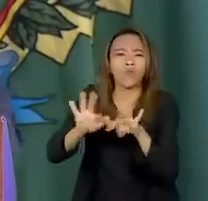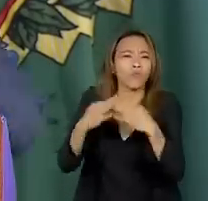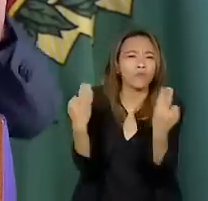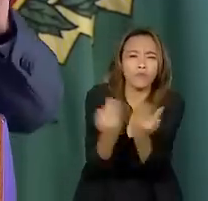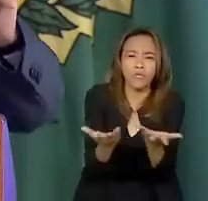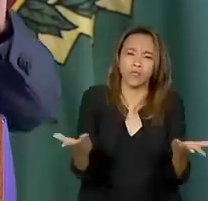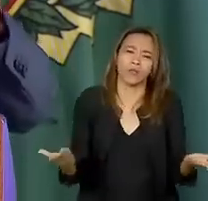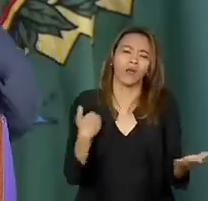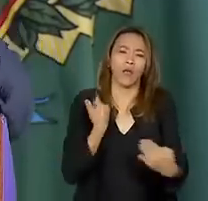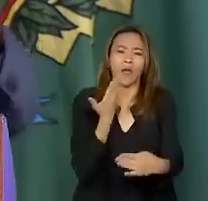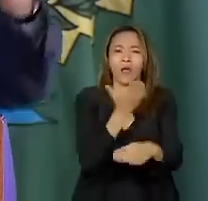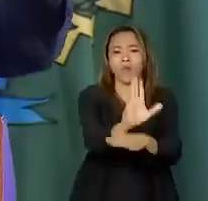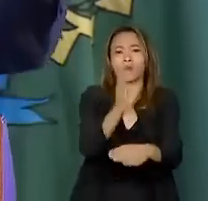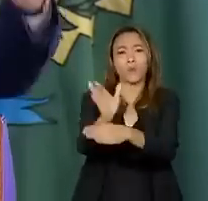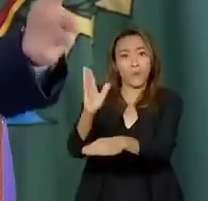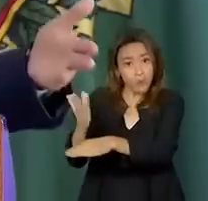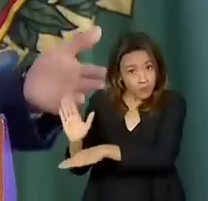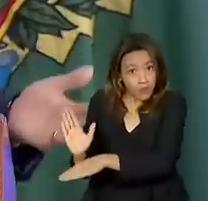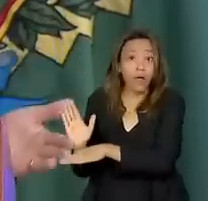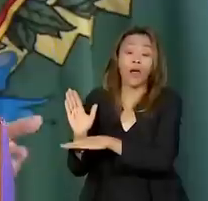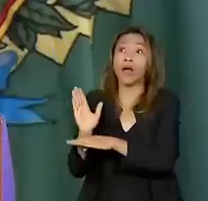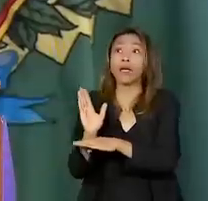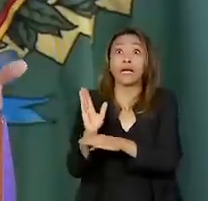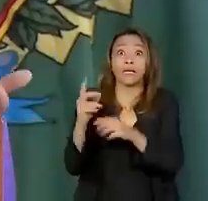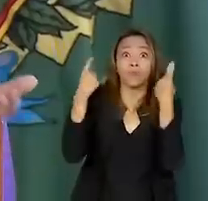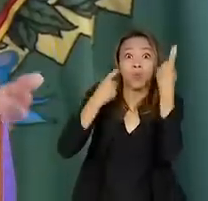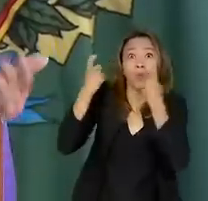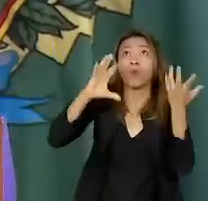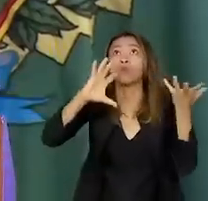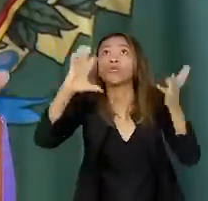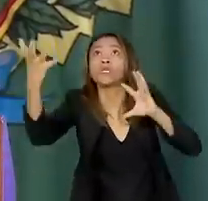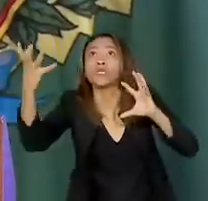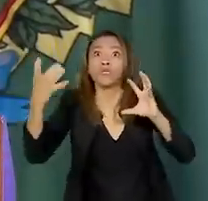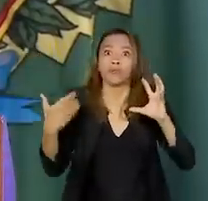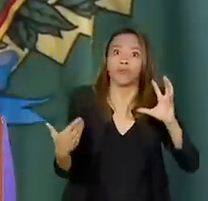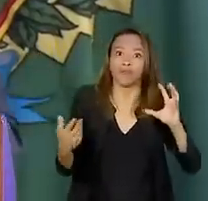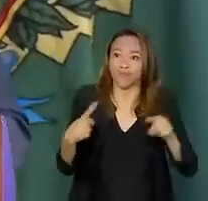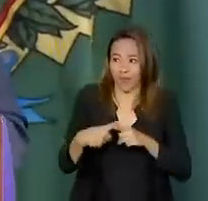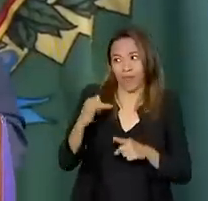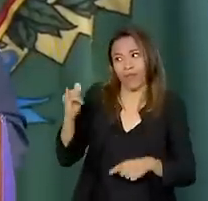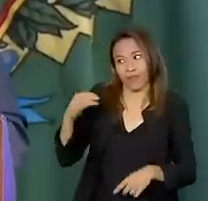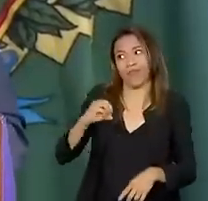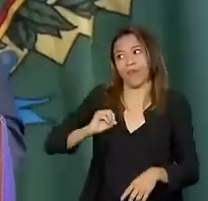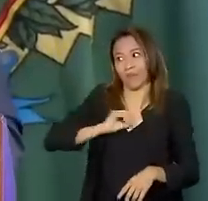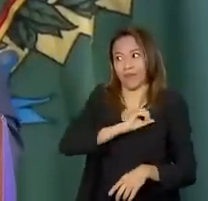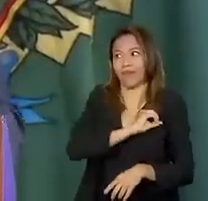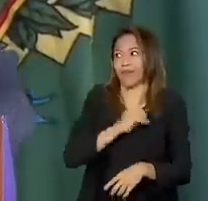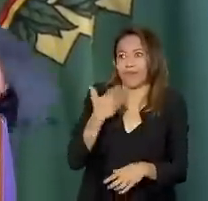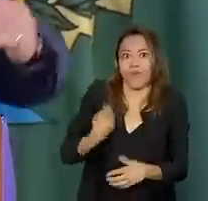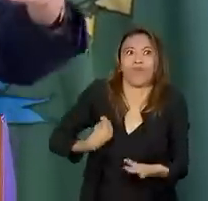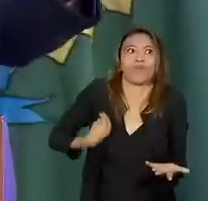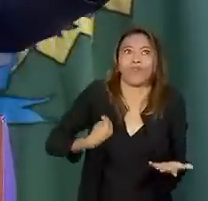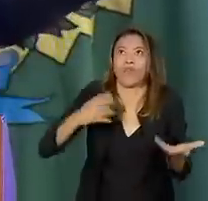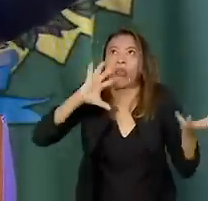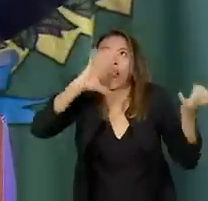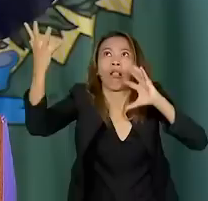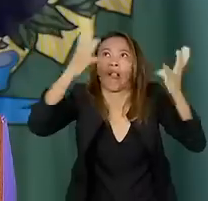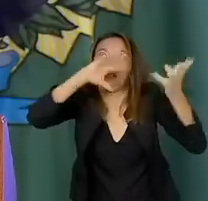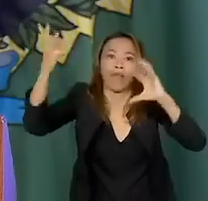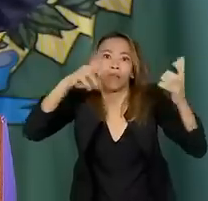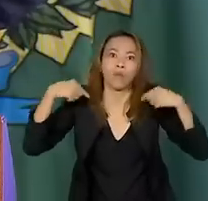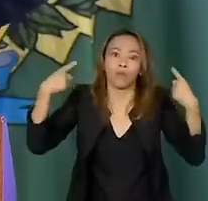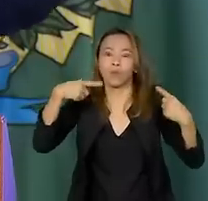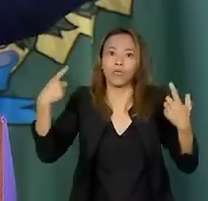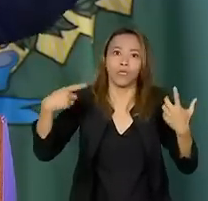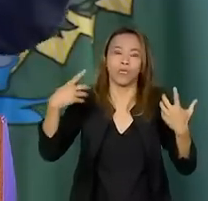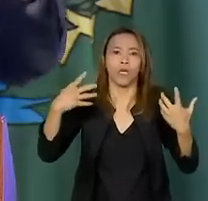família, ajudar a cuidar do clima desse país, porque sem clima marinho a gente não vai sobreviver. Sabe, esse país está uma loucura,